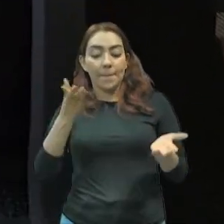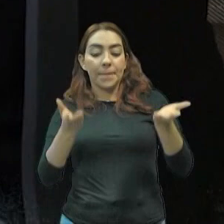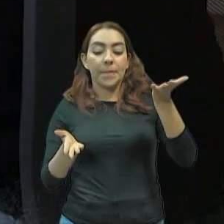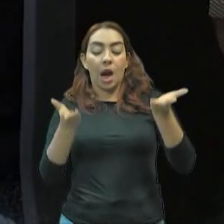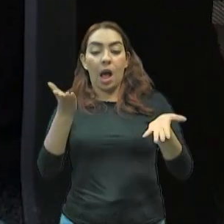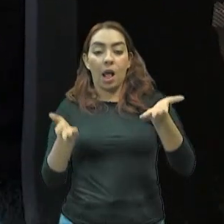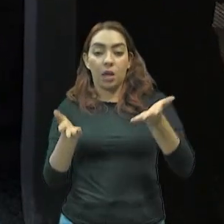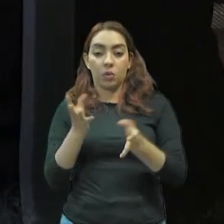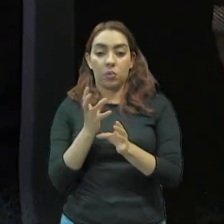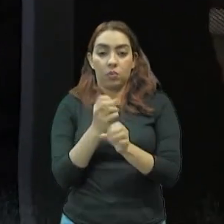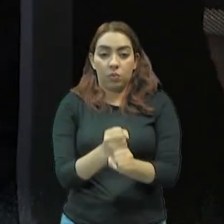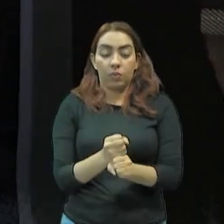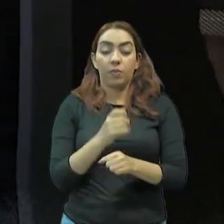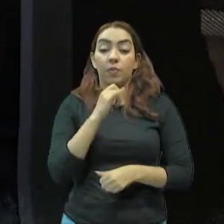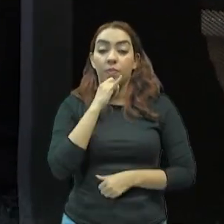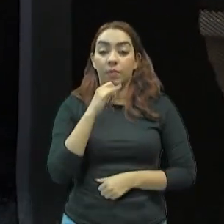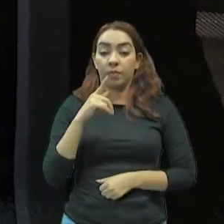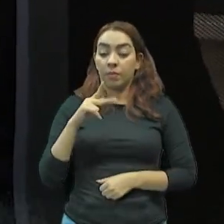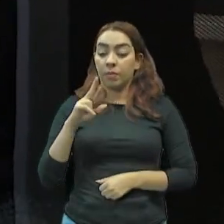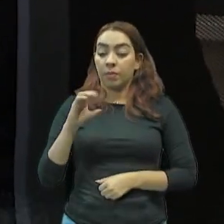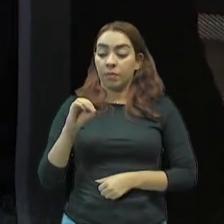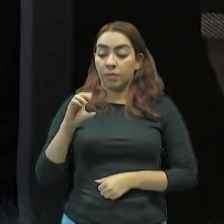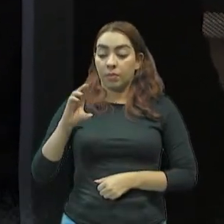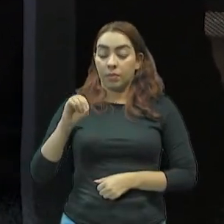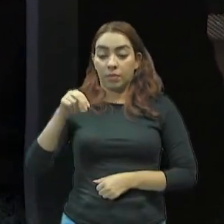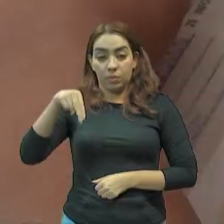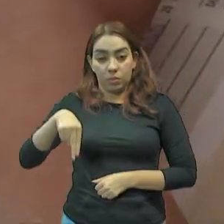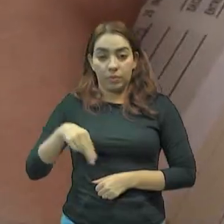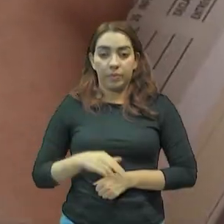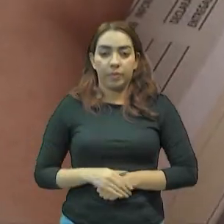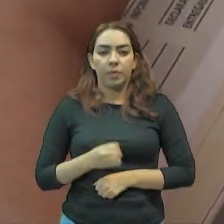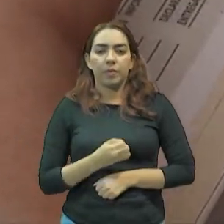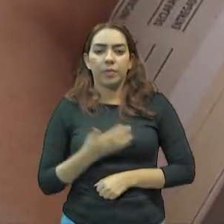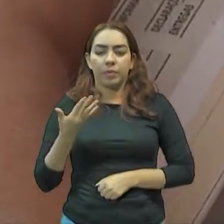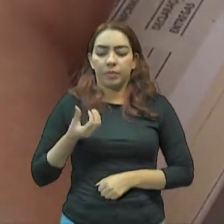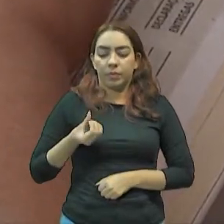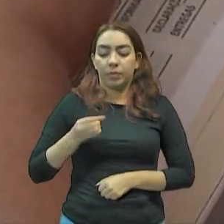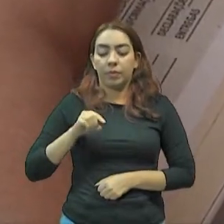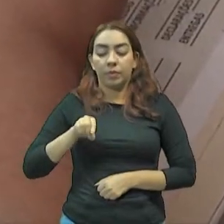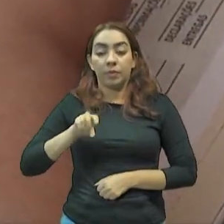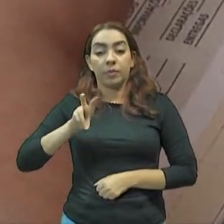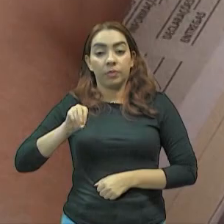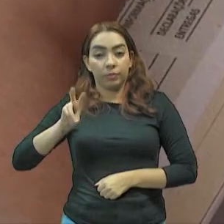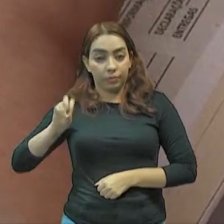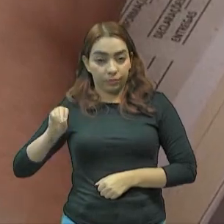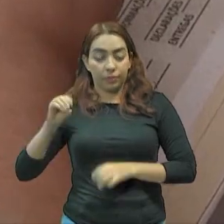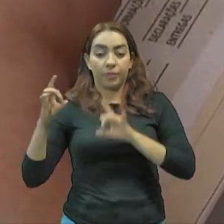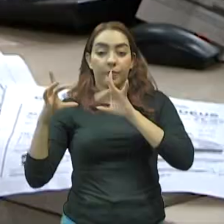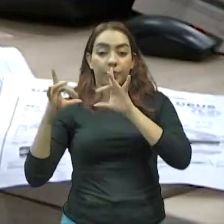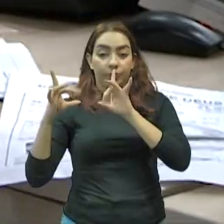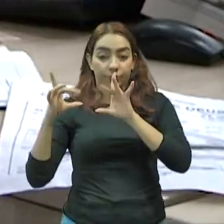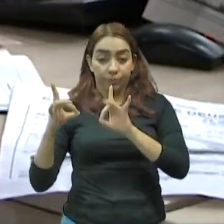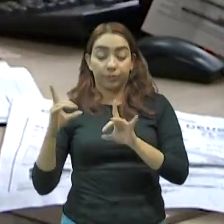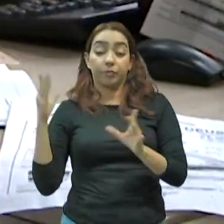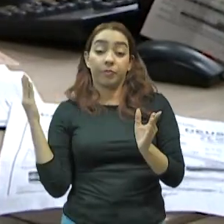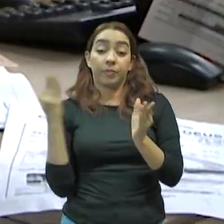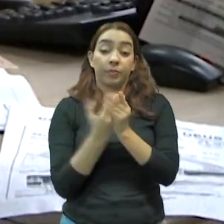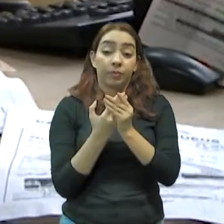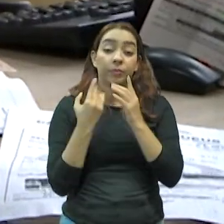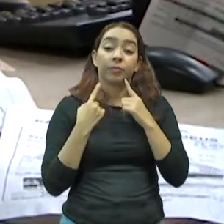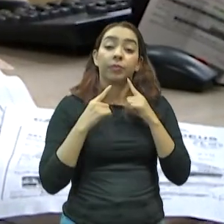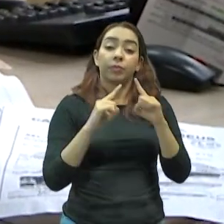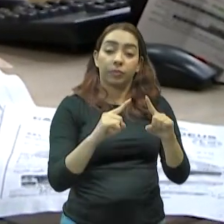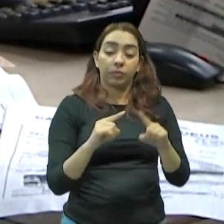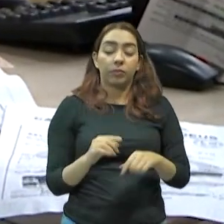Assembleia por exemplo realizou mais de 6.500 atendimentos e mais de 2000 aberturas de reclamações aos consumidores no